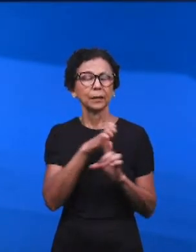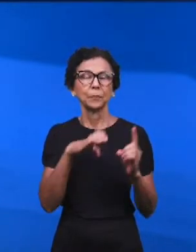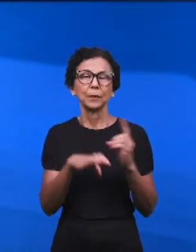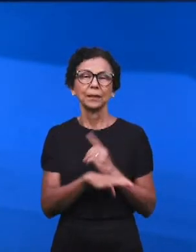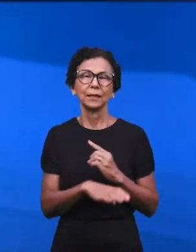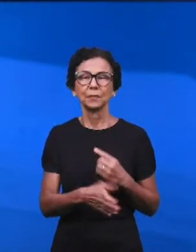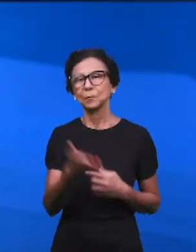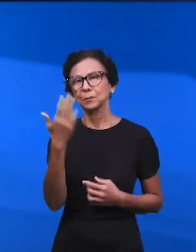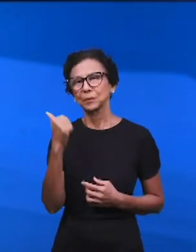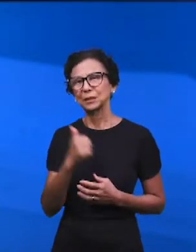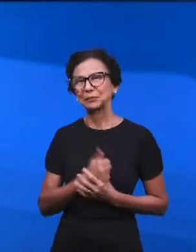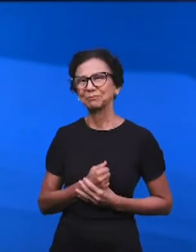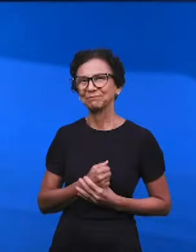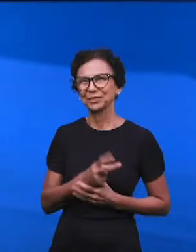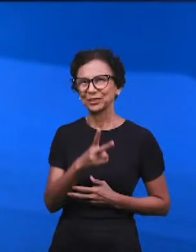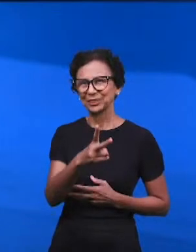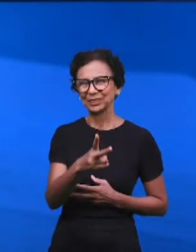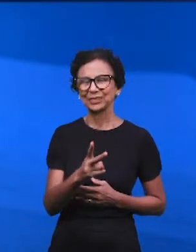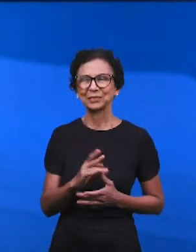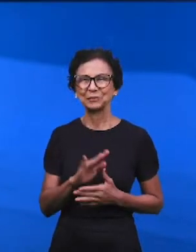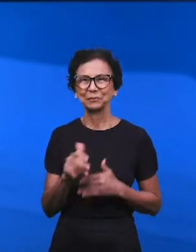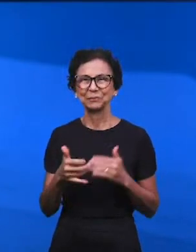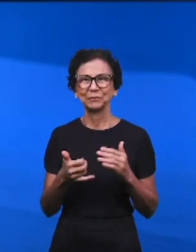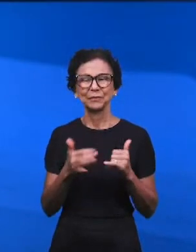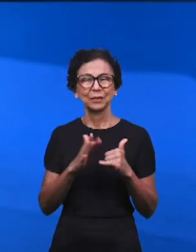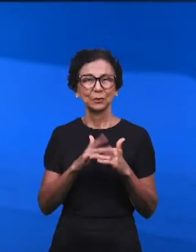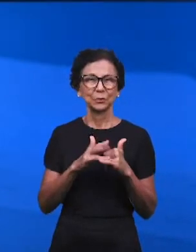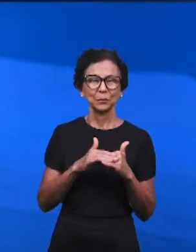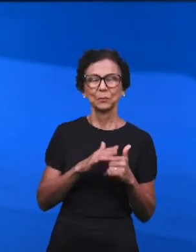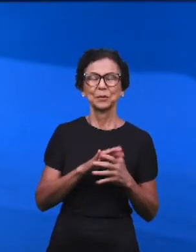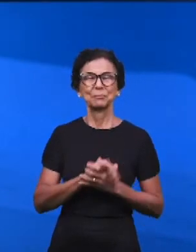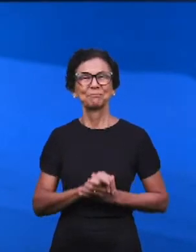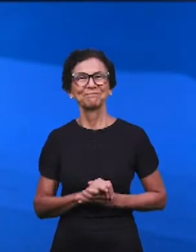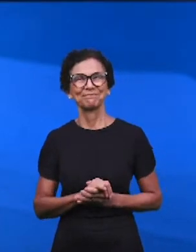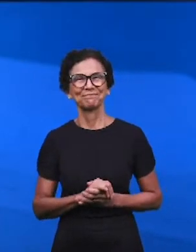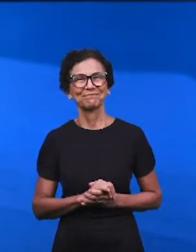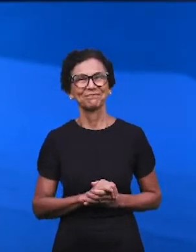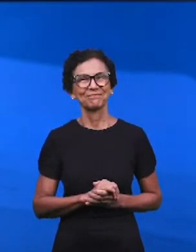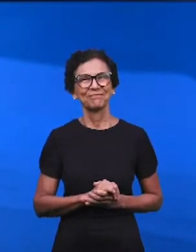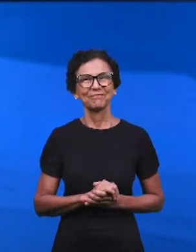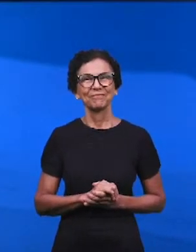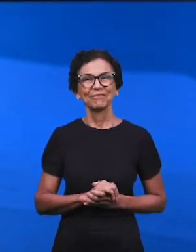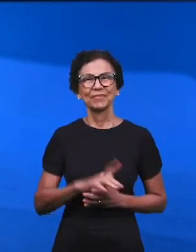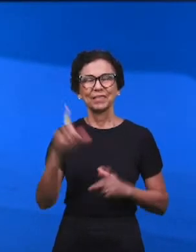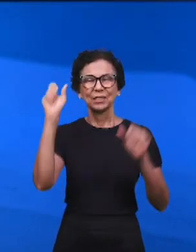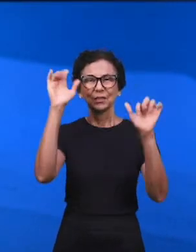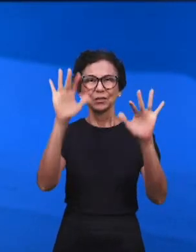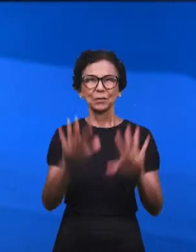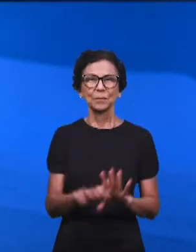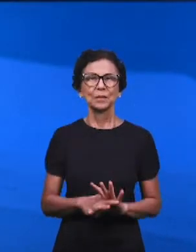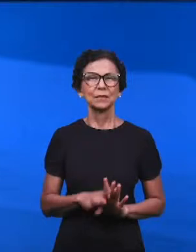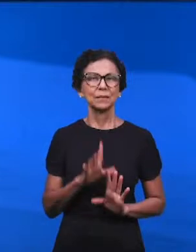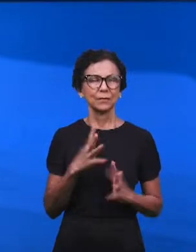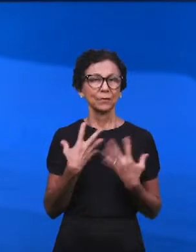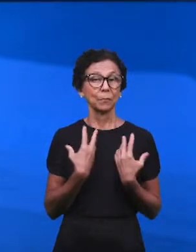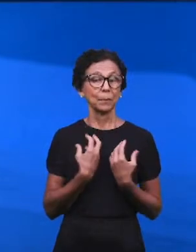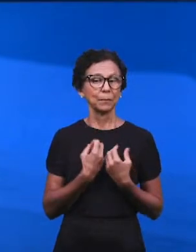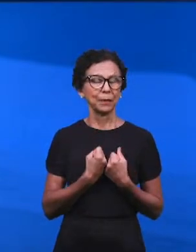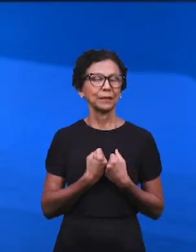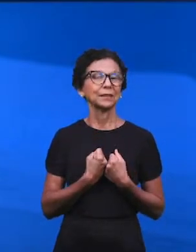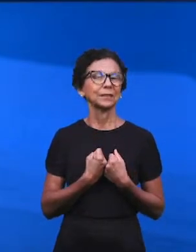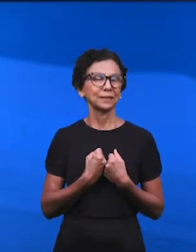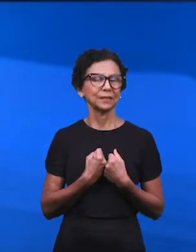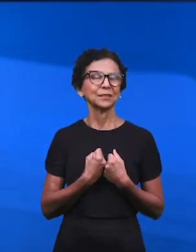Bíblica Dominical. Você é nosso convidado para permanecer conosco no nosso canal do YouTube e assim receber uma bênção ao receber o